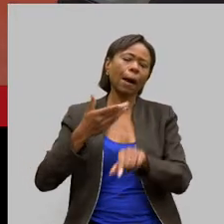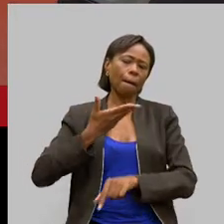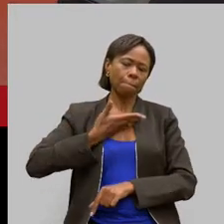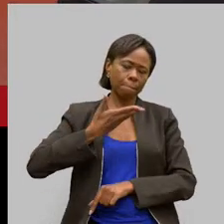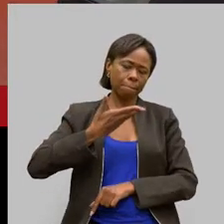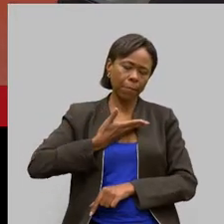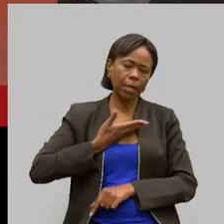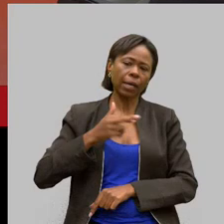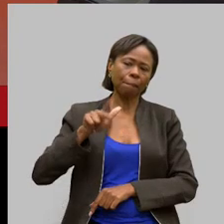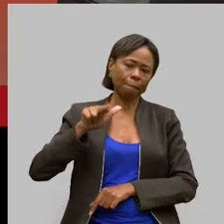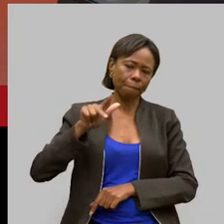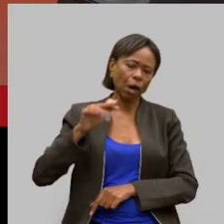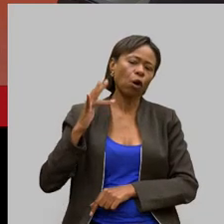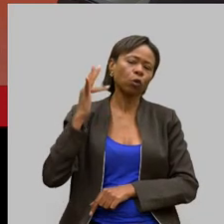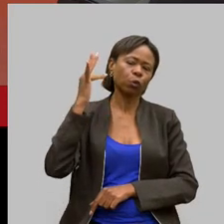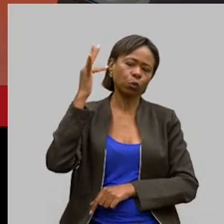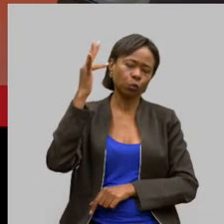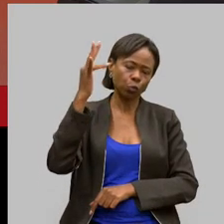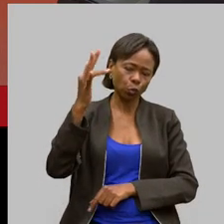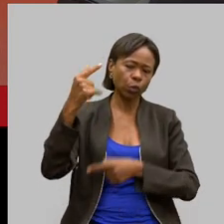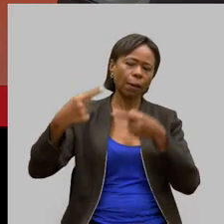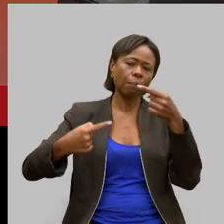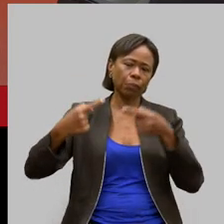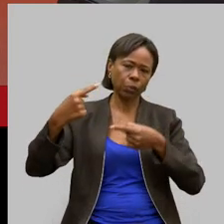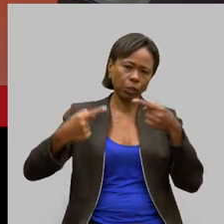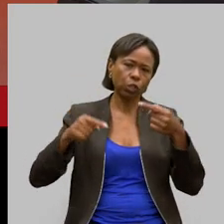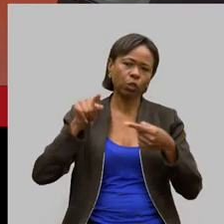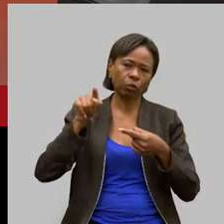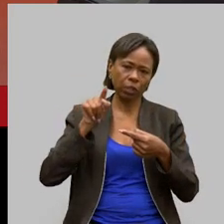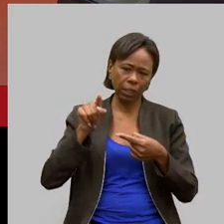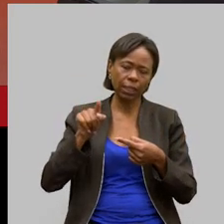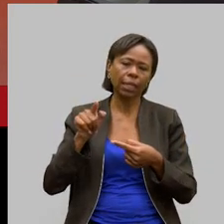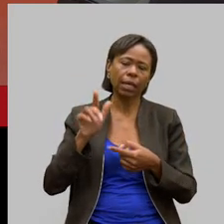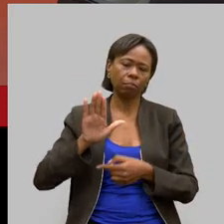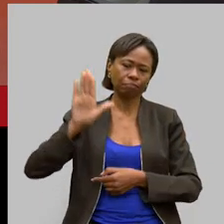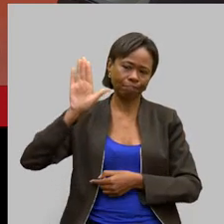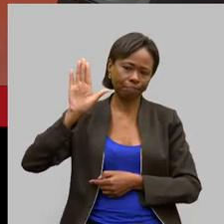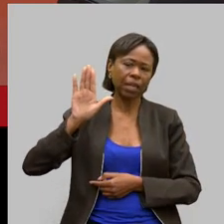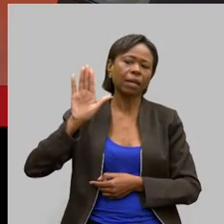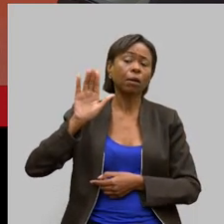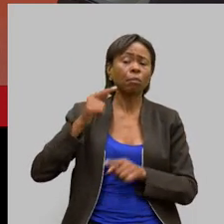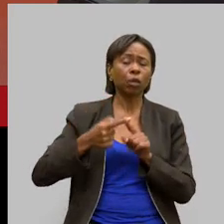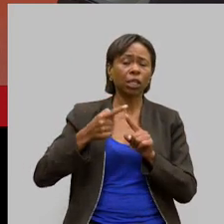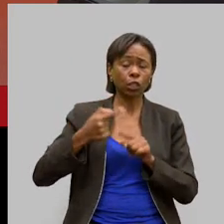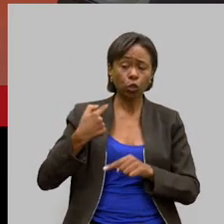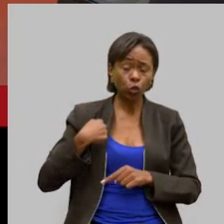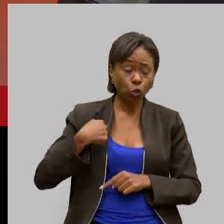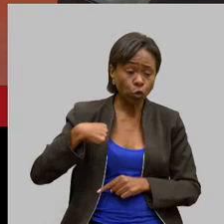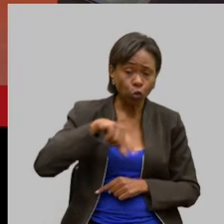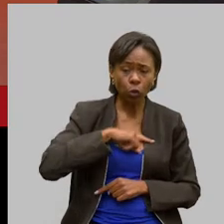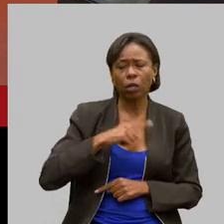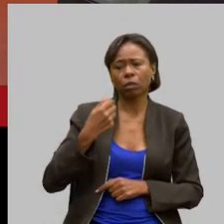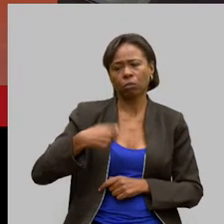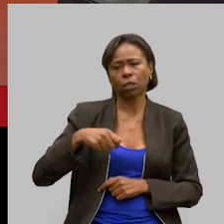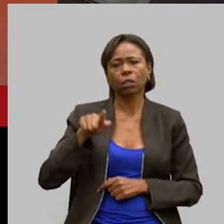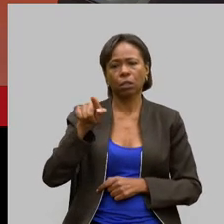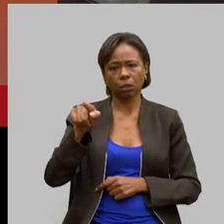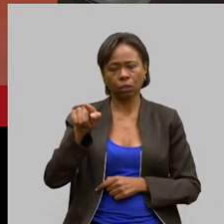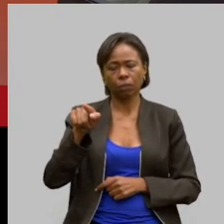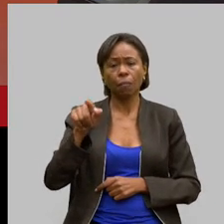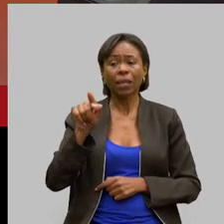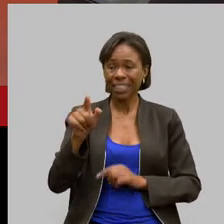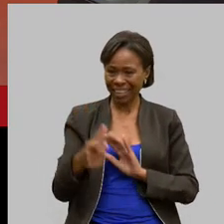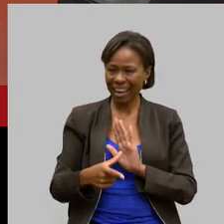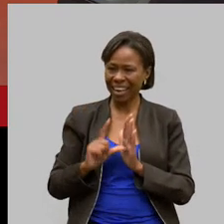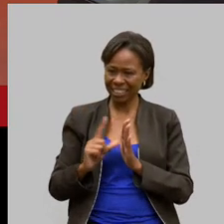política futura que o senhor vier disputar porque é disso que a gente precisa no dia que o senhor esteve nosso município na nossa